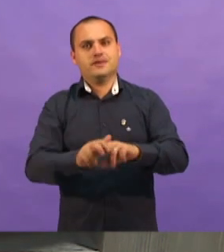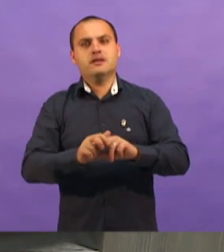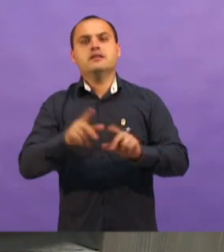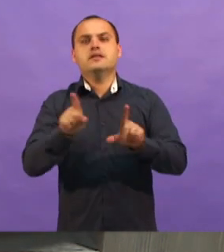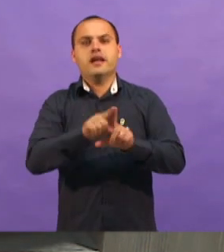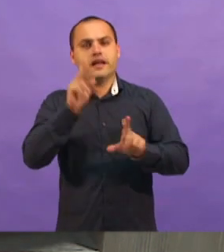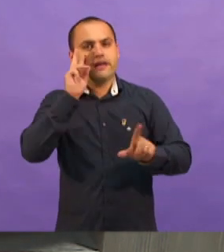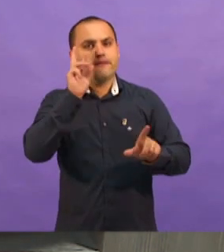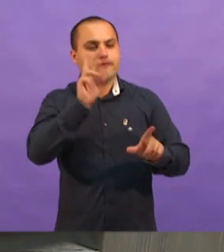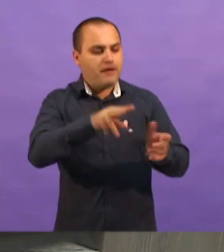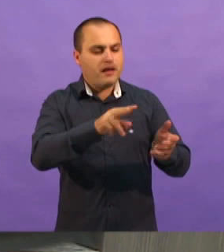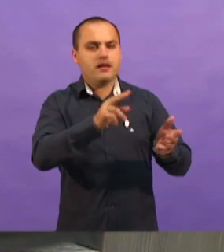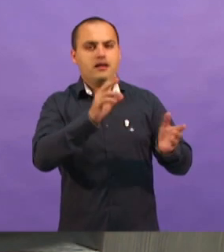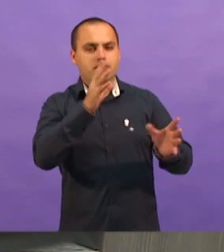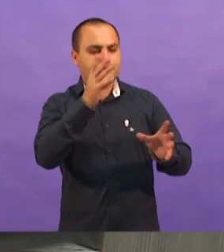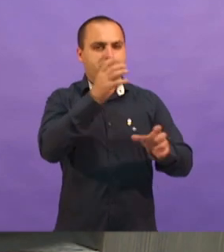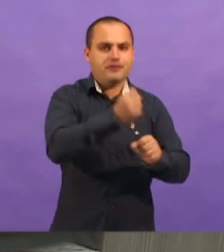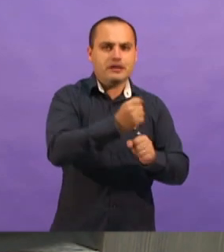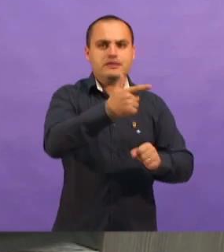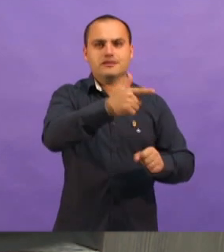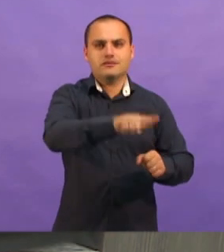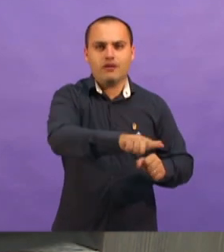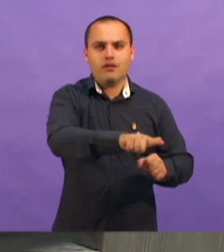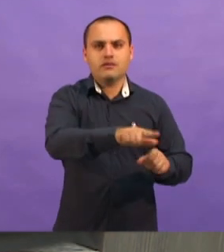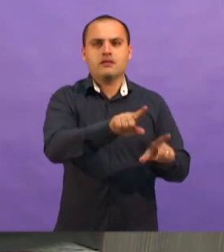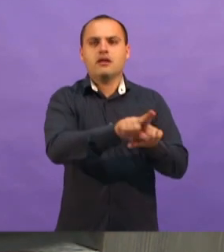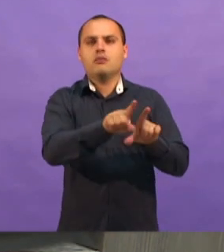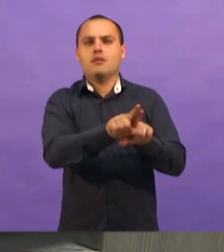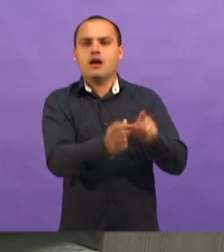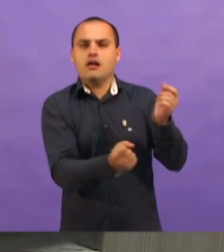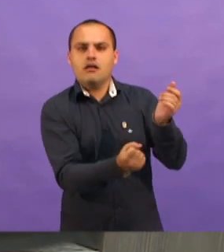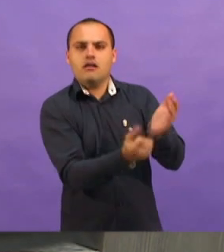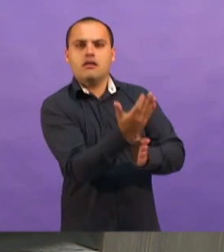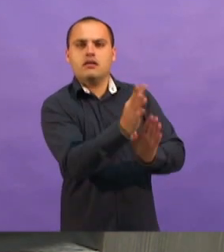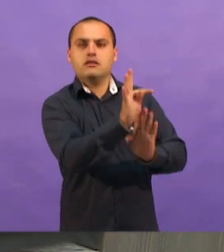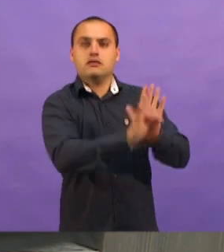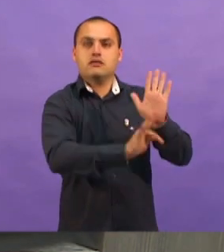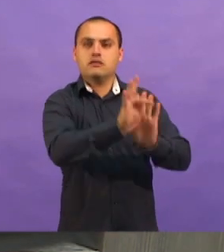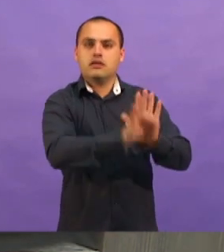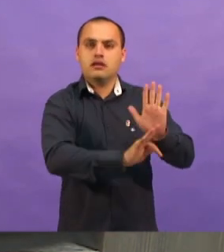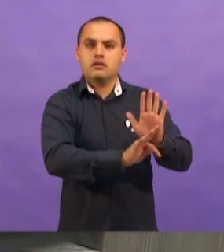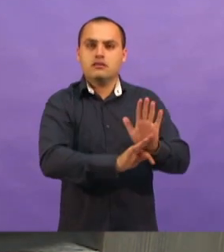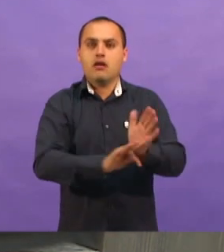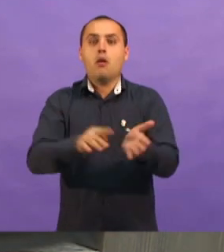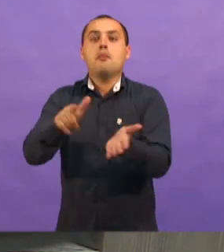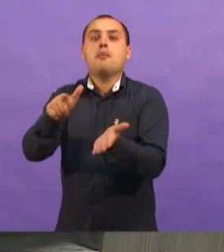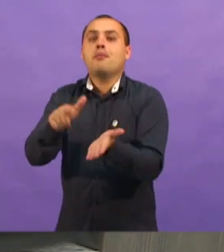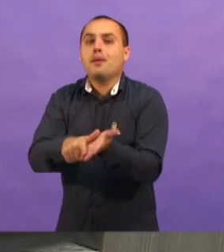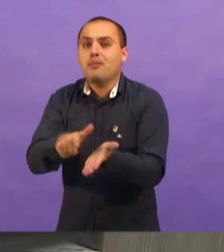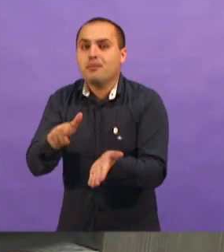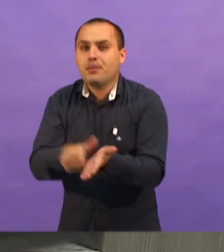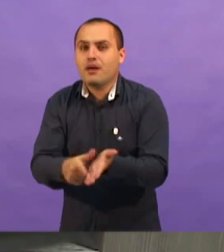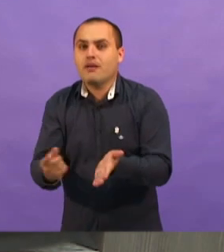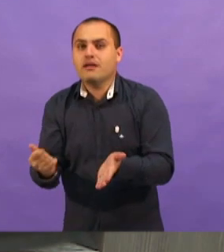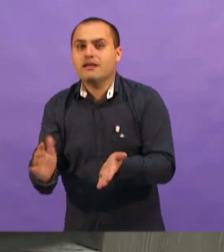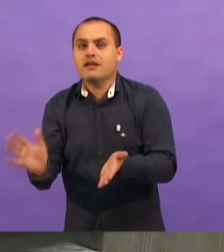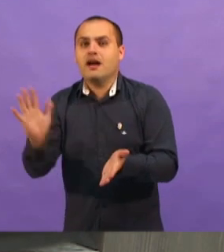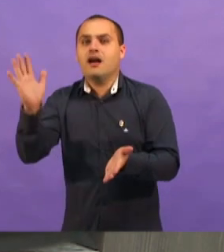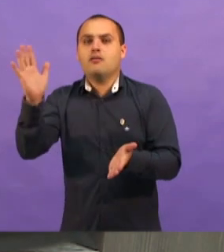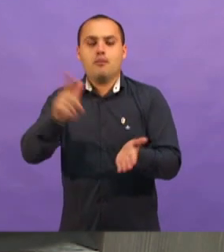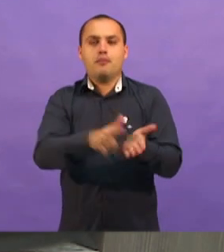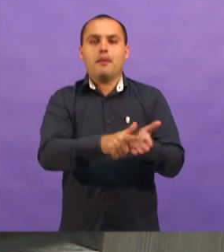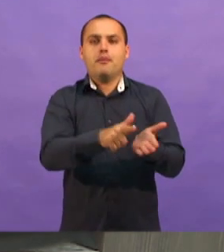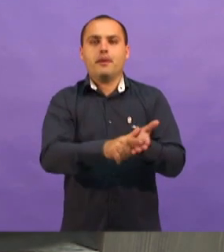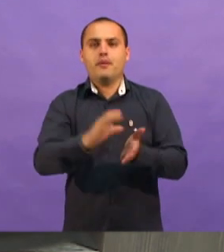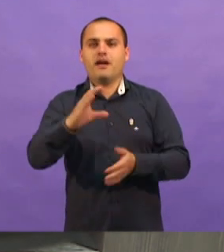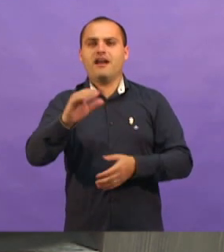revisão, tem a parte da produção textual, a impressão, o papel, a compra do papel, o papel para a capa.